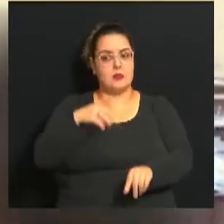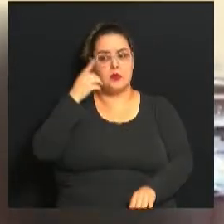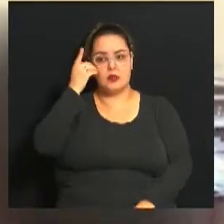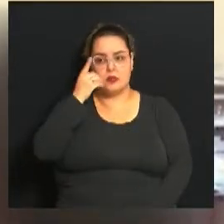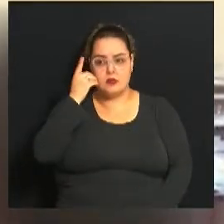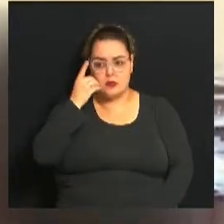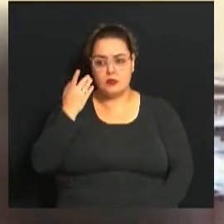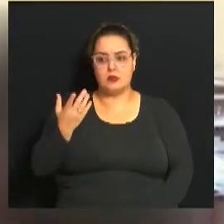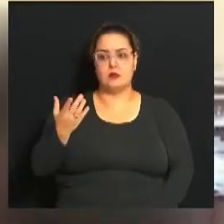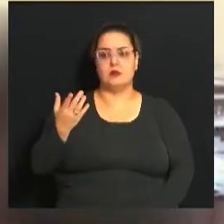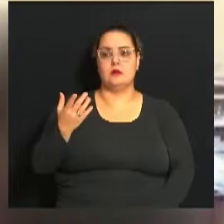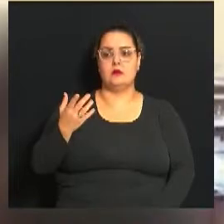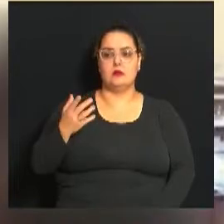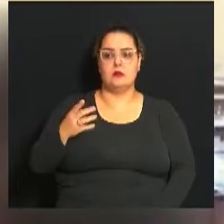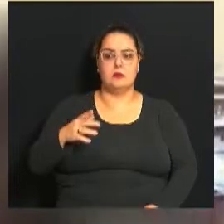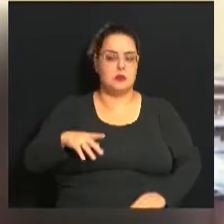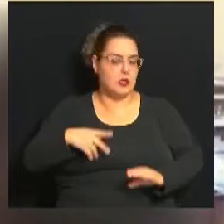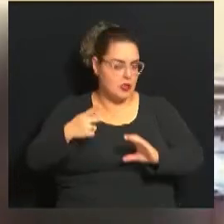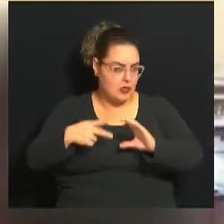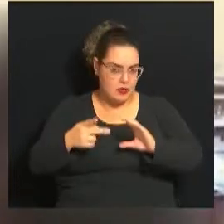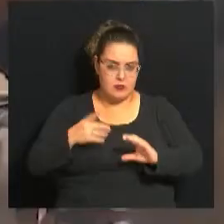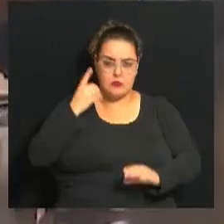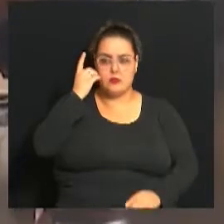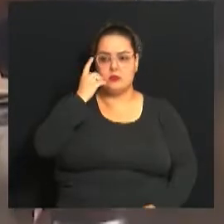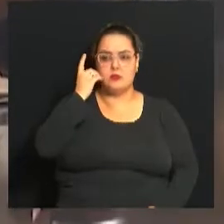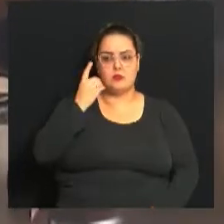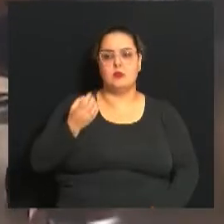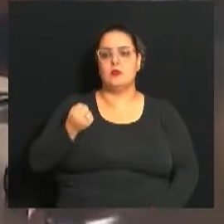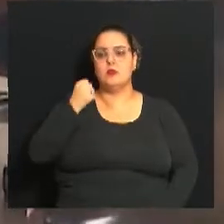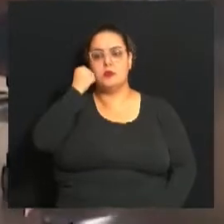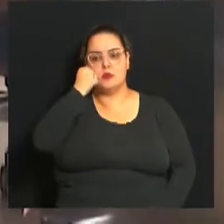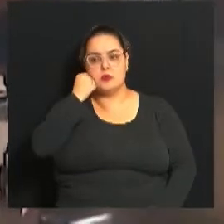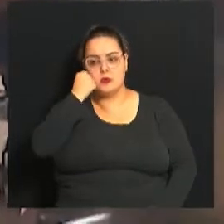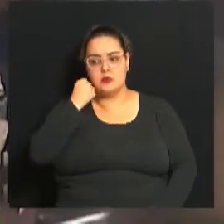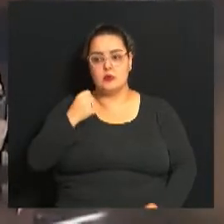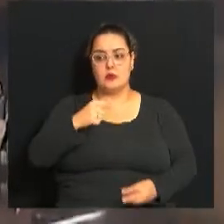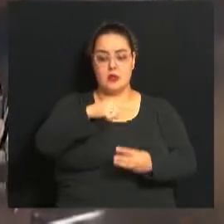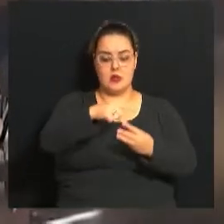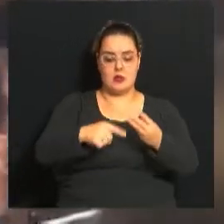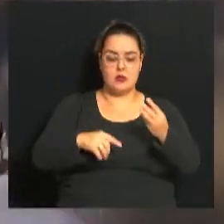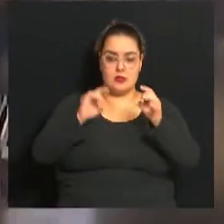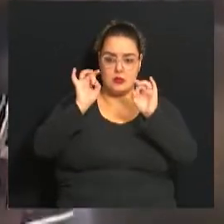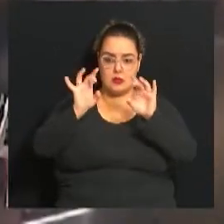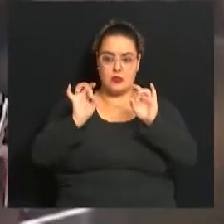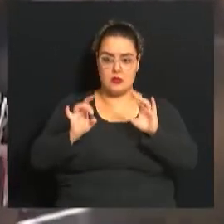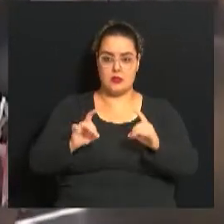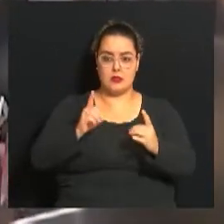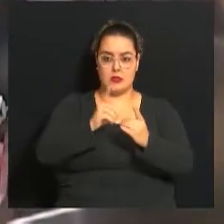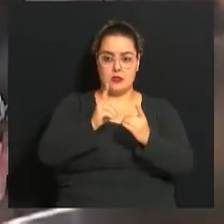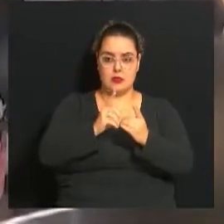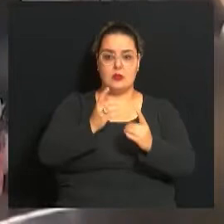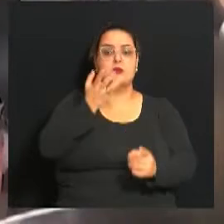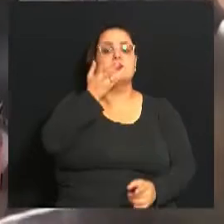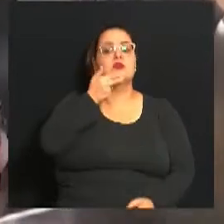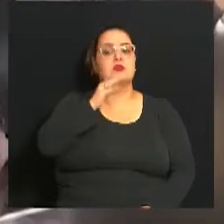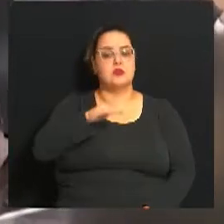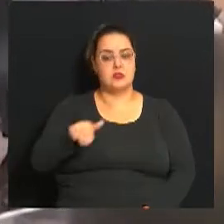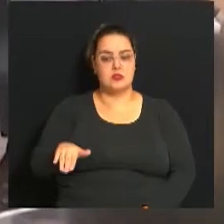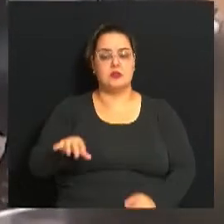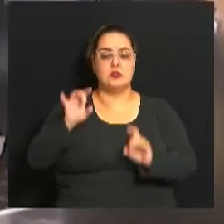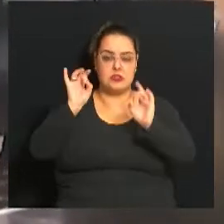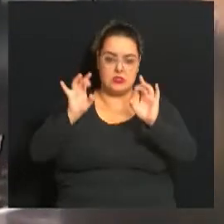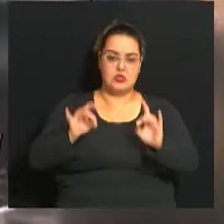Câmara dos Deputados, para os senadores, né? 13 especialistas no atendimento de crianças especiais e mães que passaram